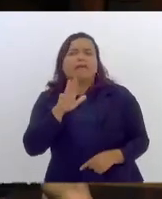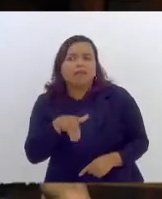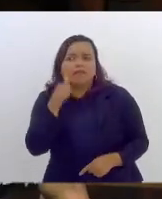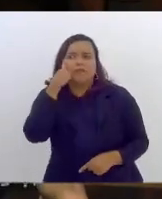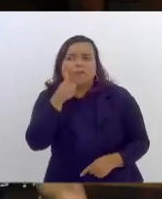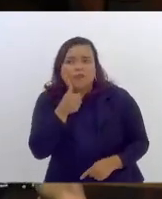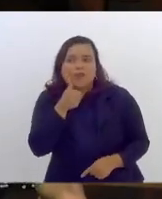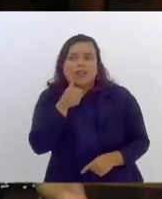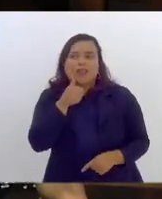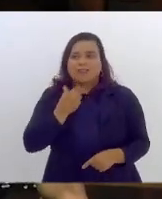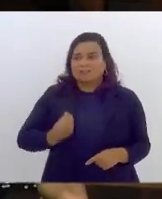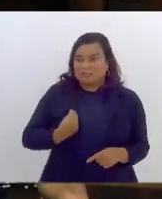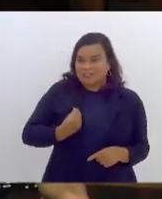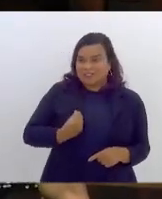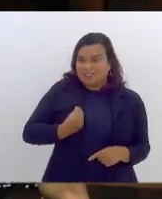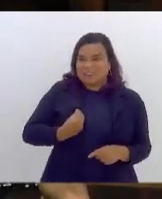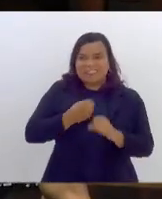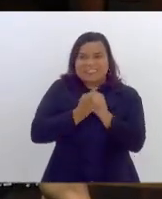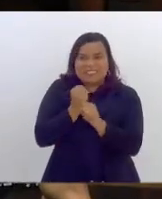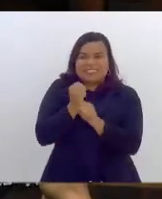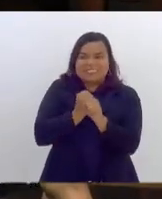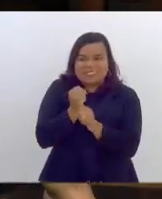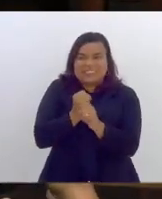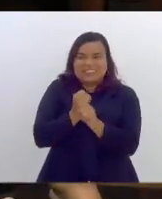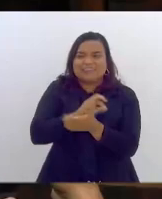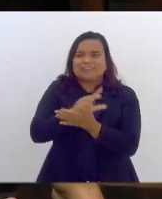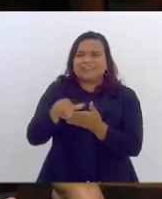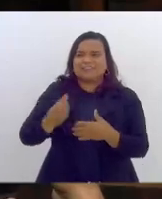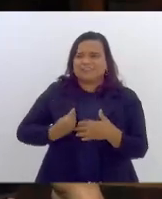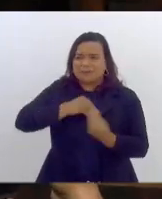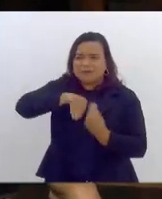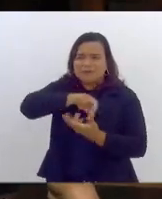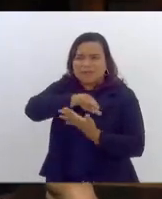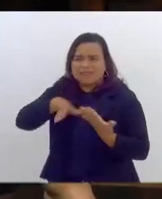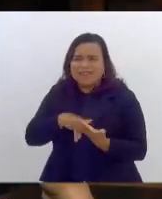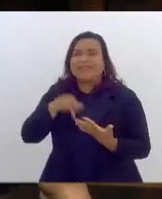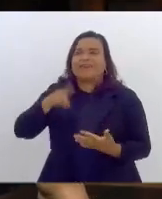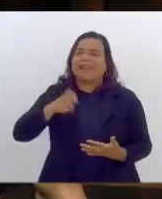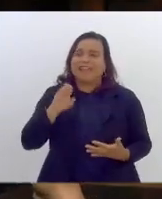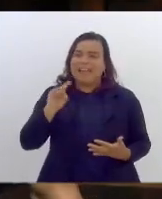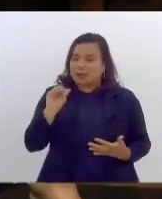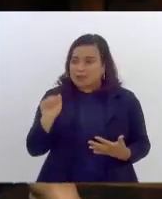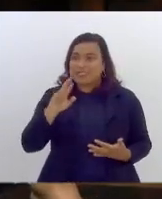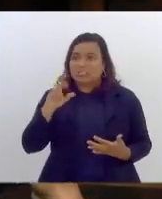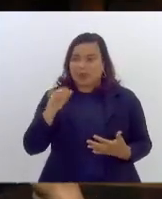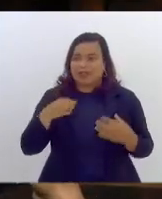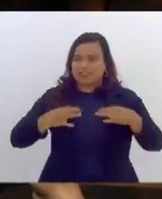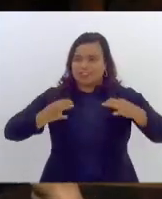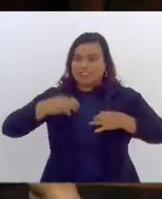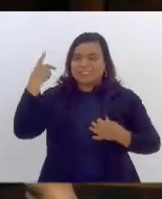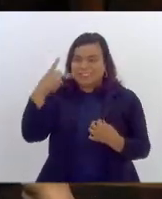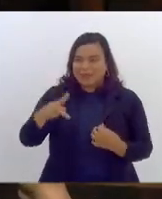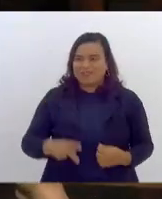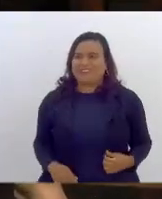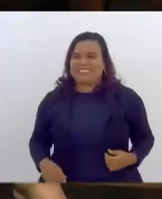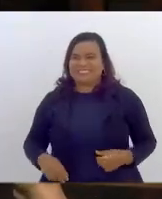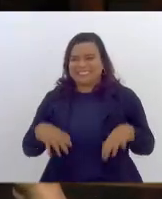mulher que viveu muitas vidas em uma só, Elza Soares. Essa camiseta é sua.